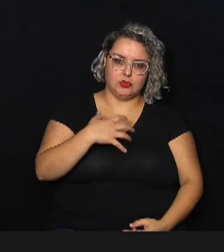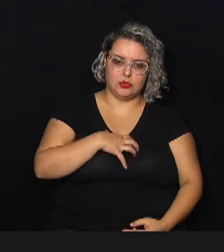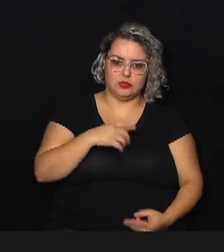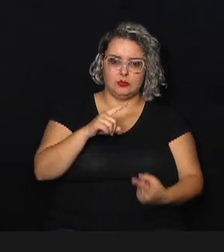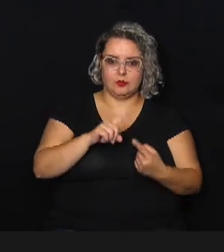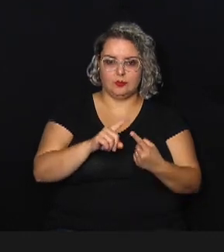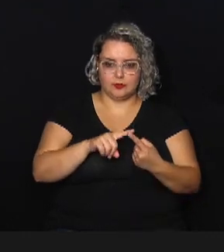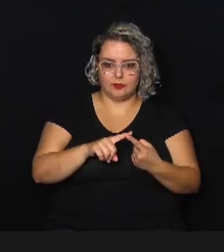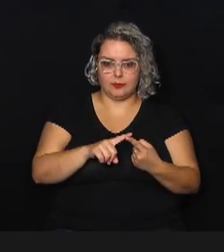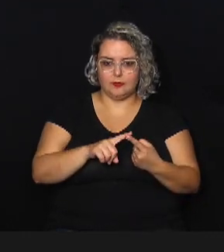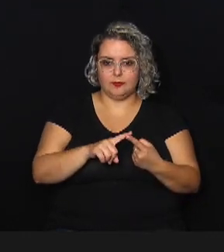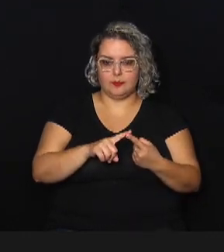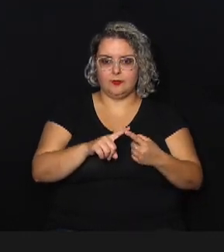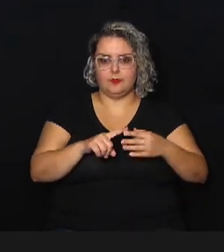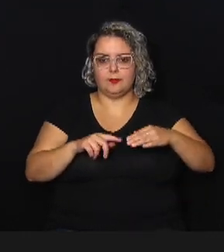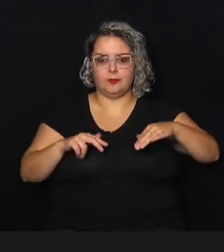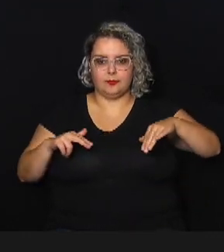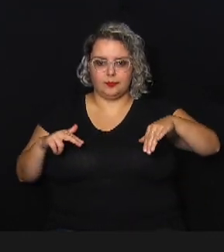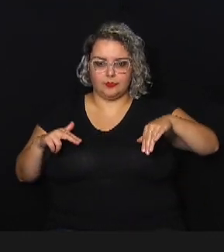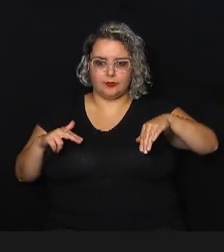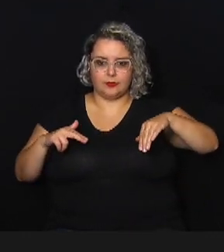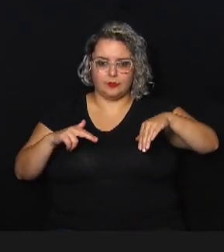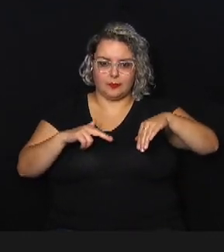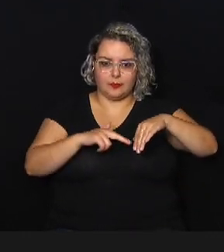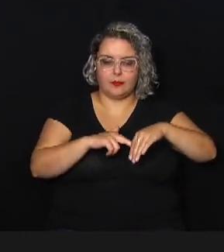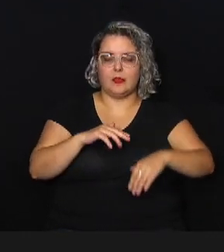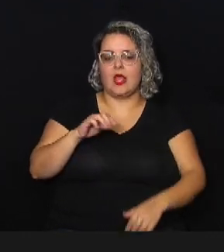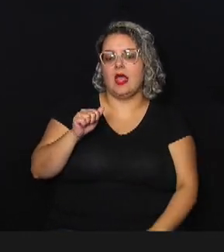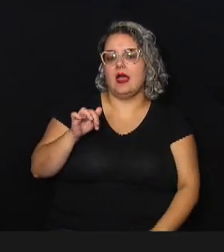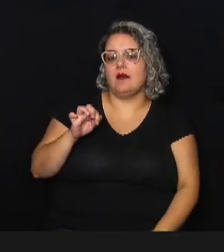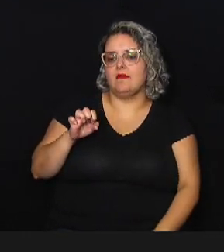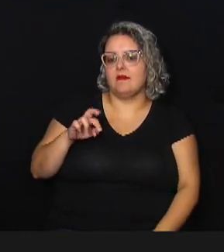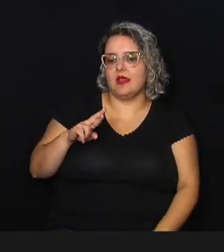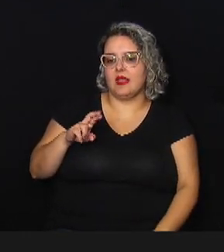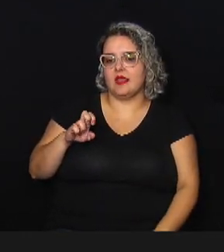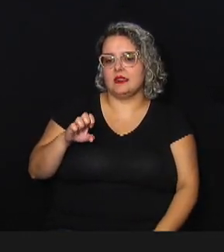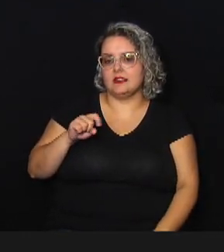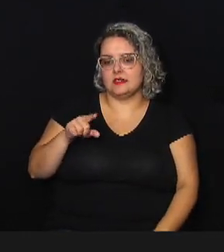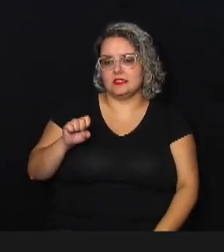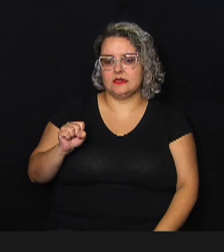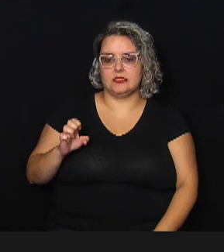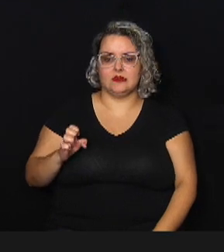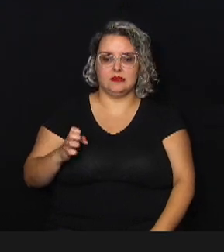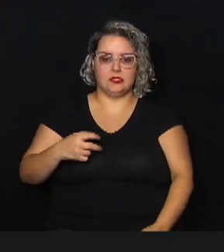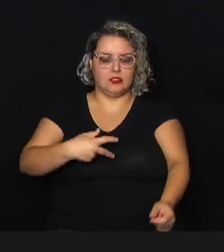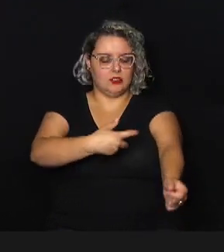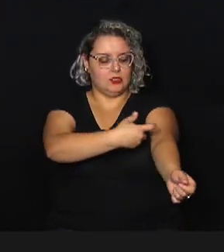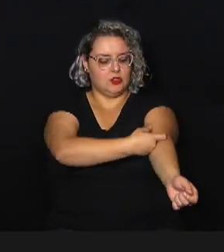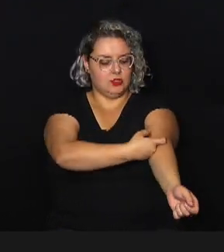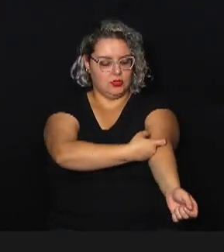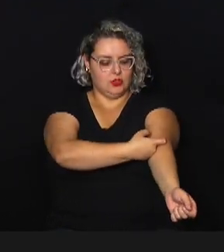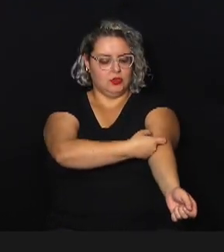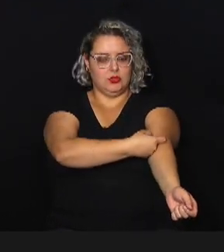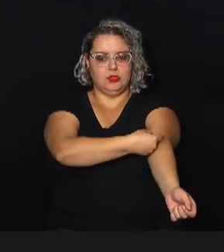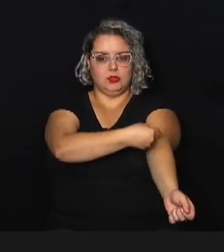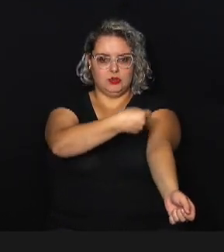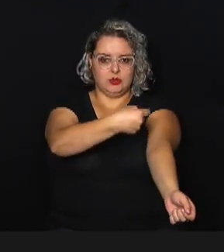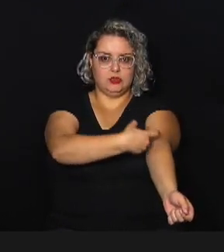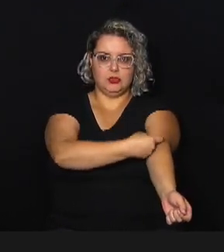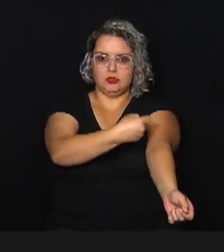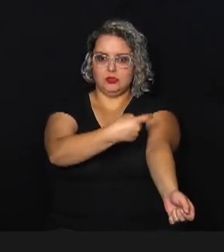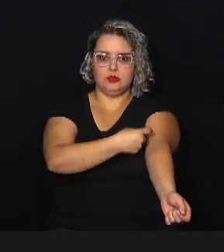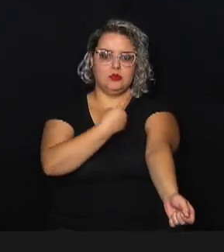de uma máquina, que a gente chama de máquina de aférese, que é uma máquina que vai pegar o sangue do paciente da corrente sanguínea, tá? Não